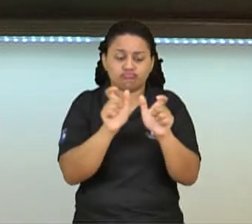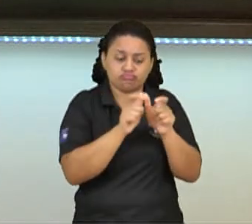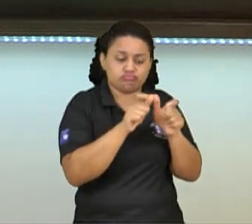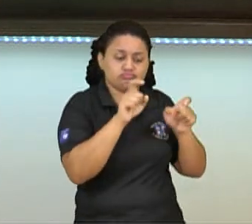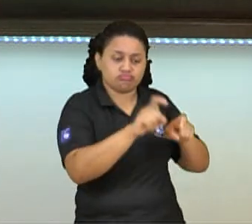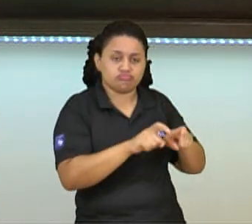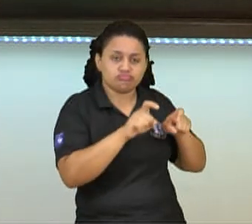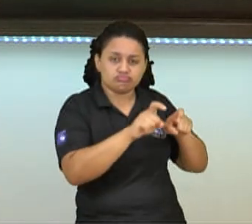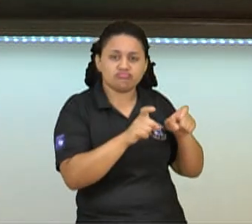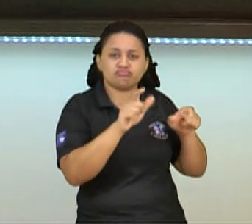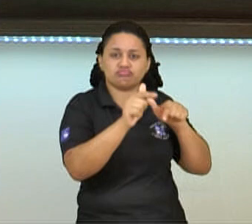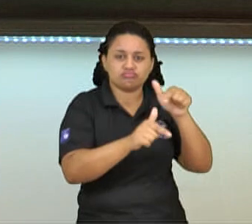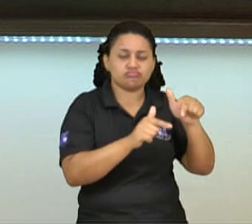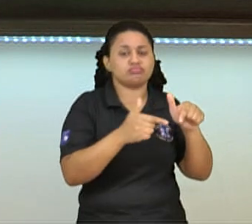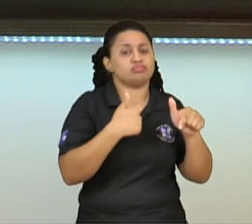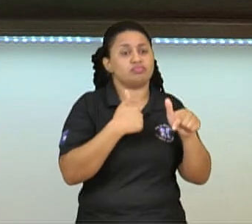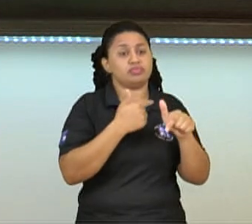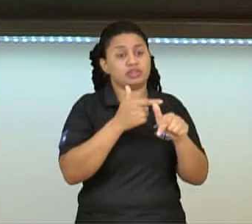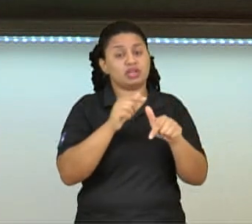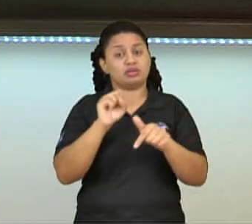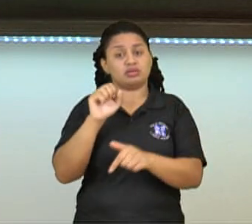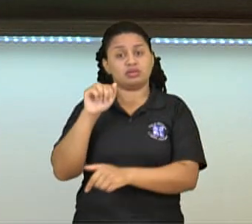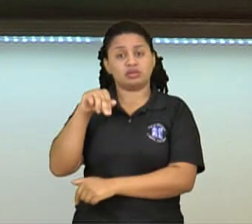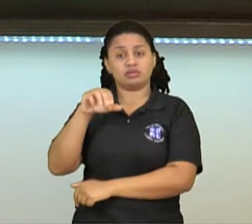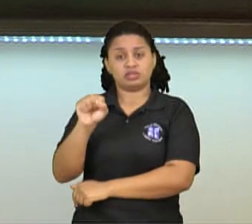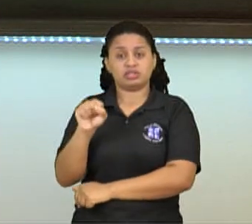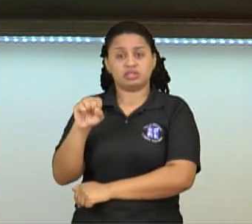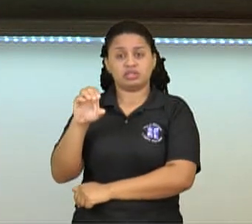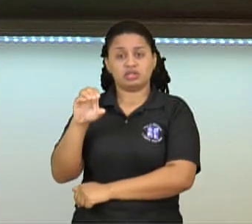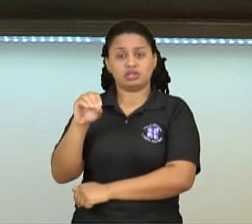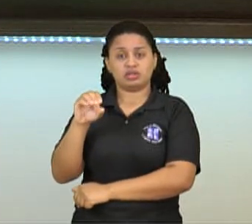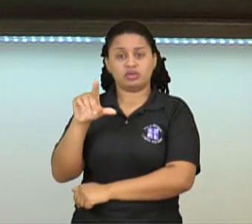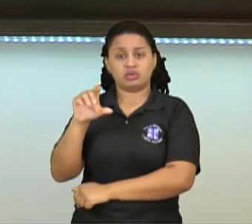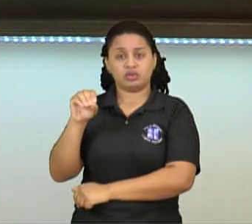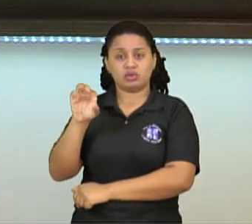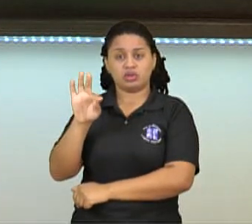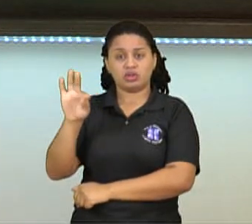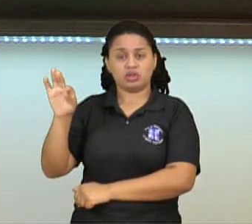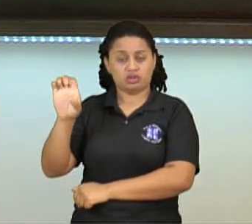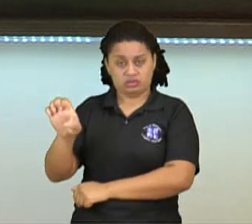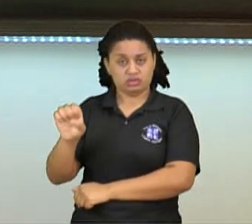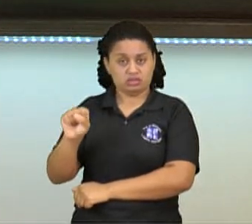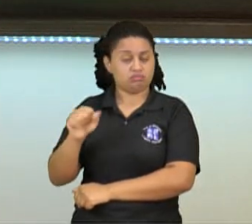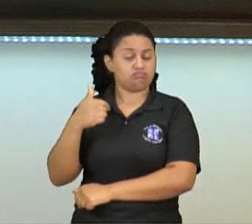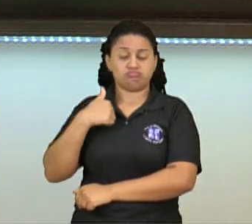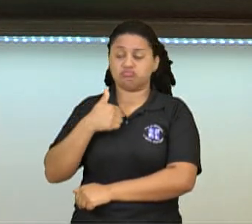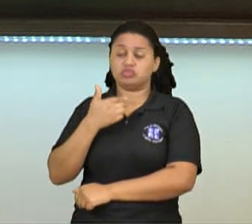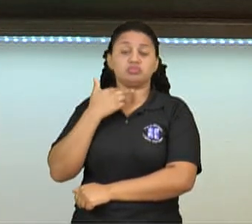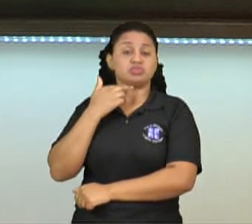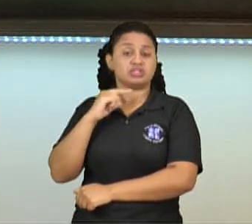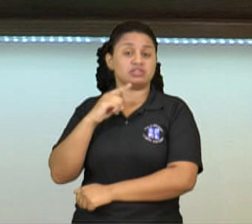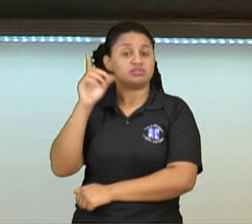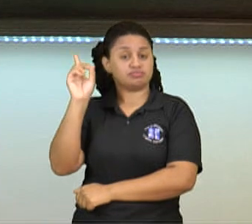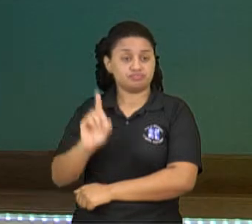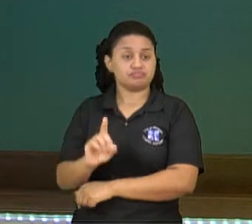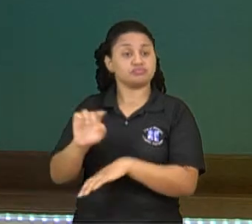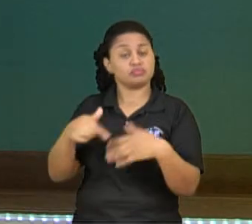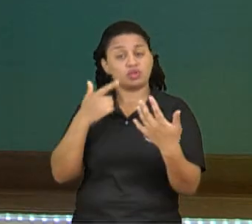da população, e os sans-culottes não deveriam ter tantos direitos garantidos. E a gente vai ver que